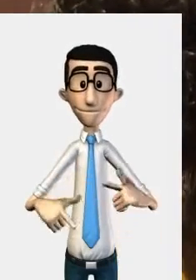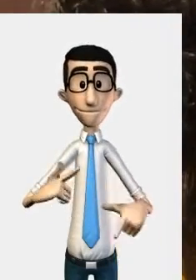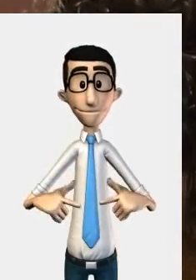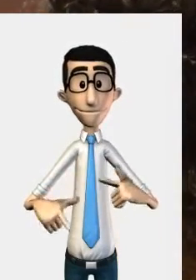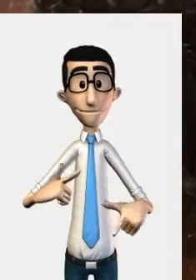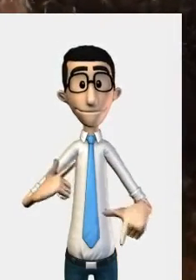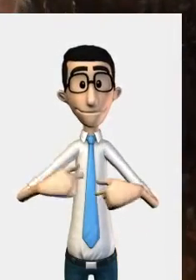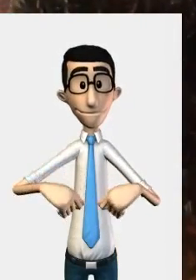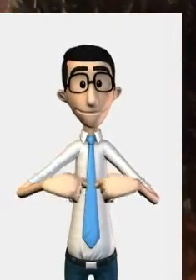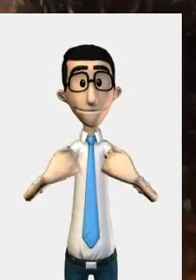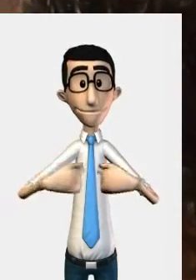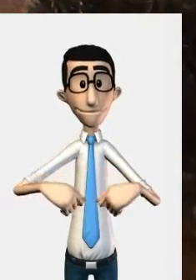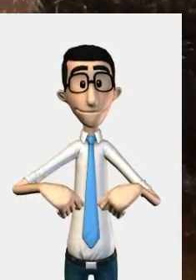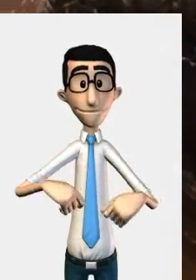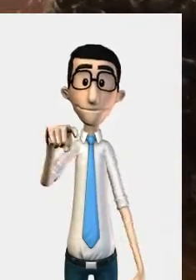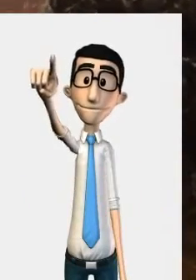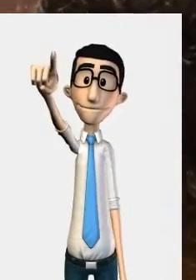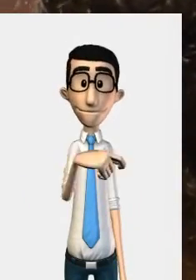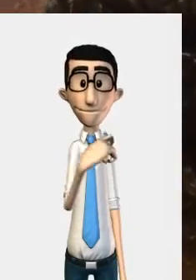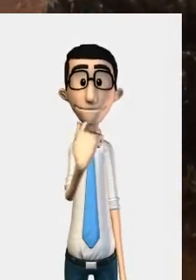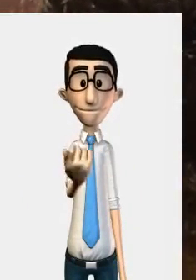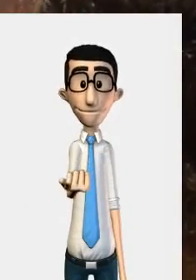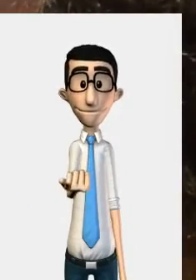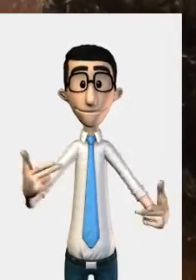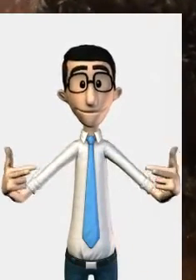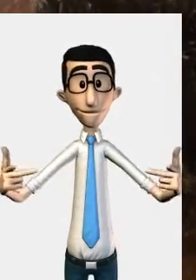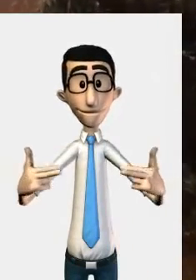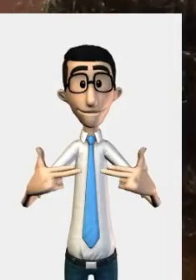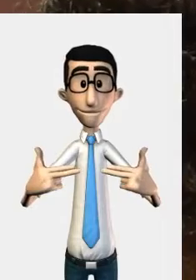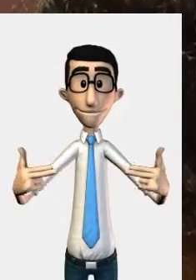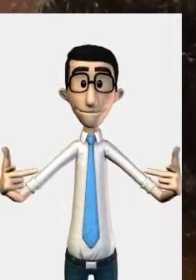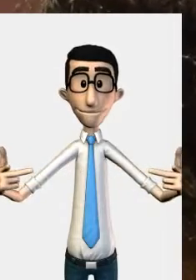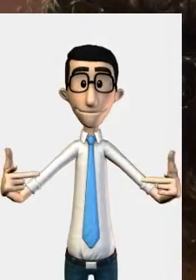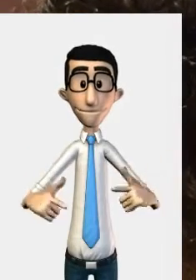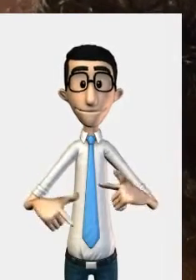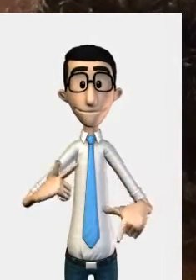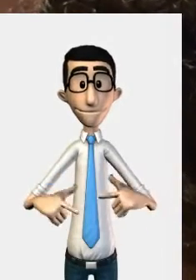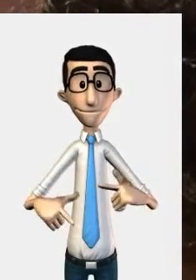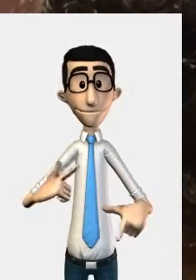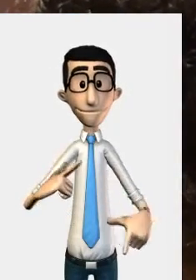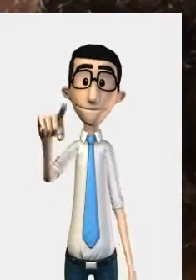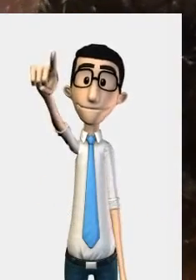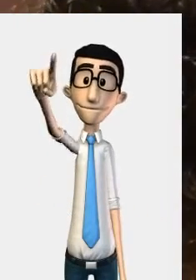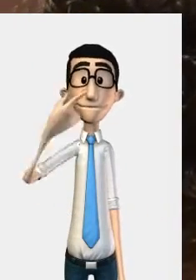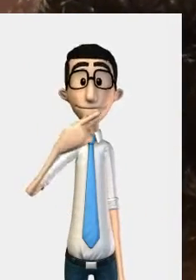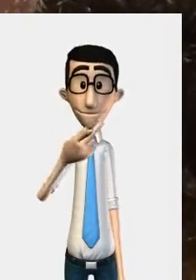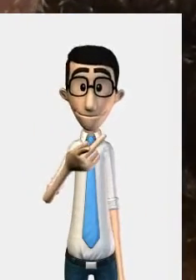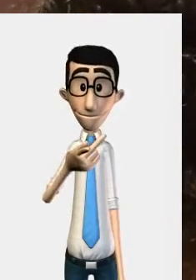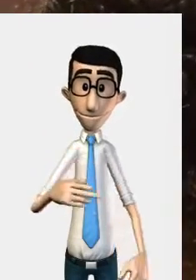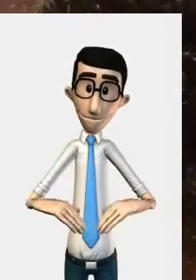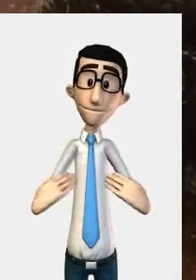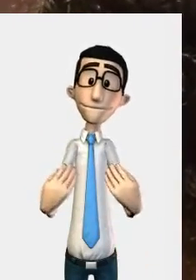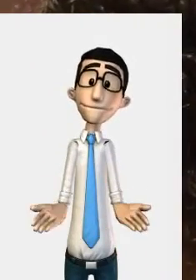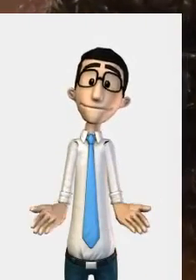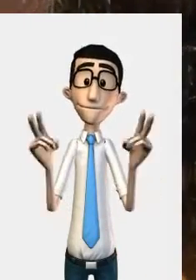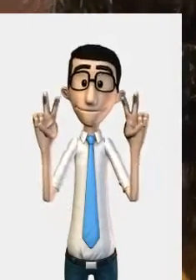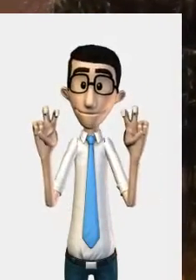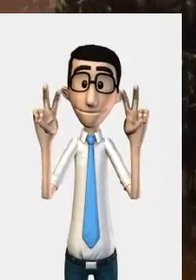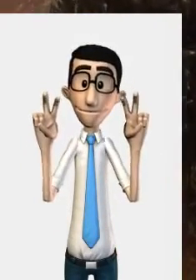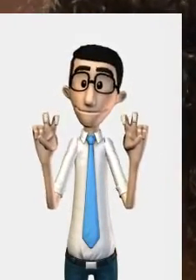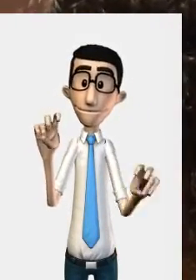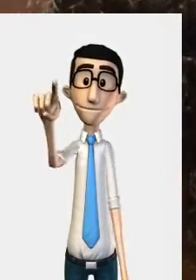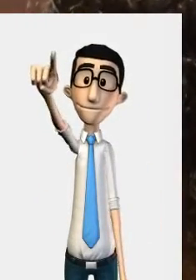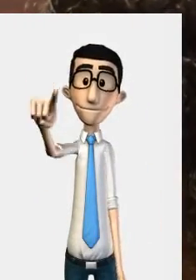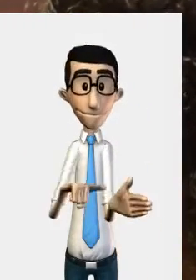mesma forma, se você conheceu um pai de autista, você conheceu um pai de autista. Porque cada família tem um estilo, cada família tem